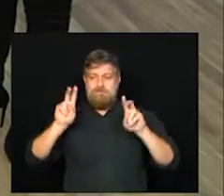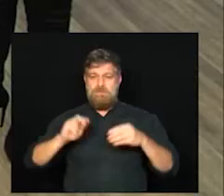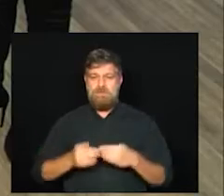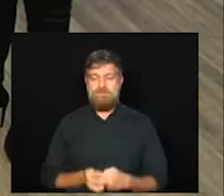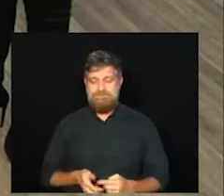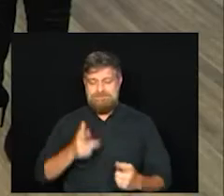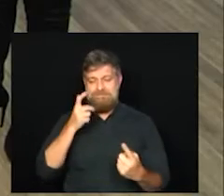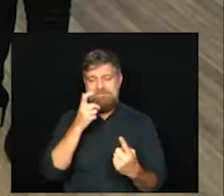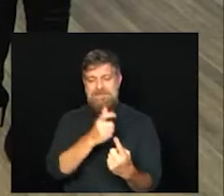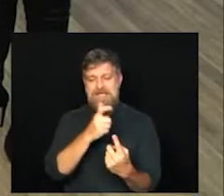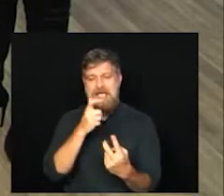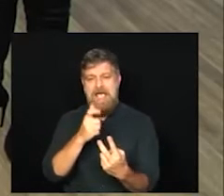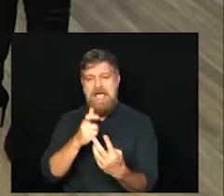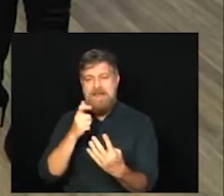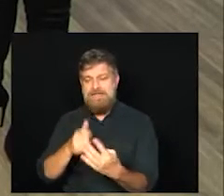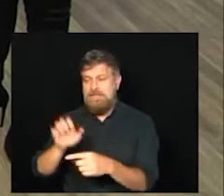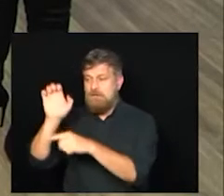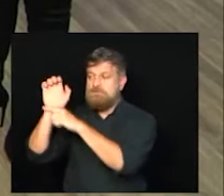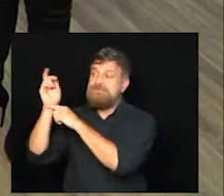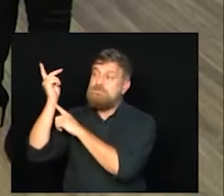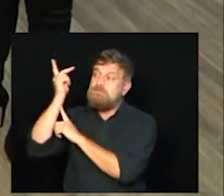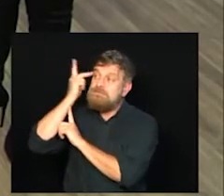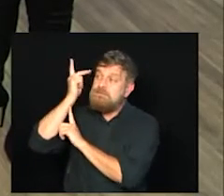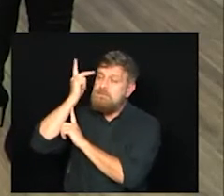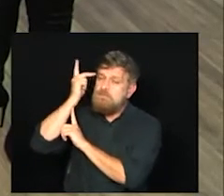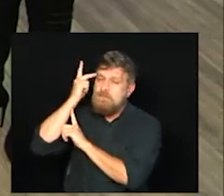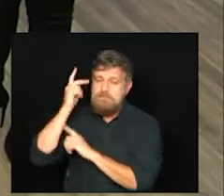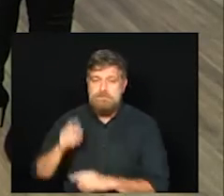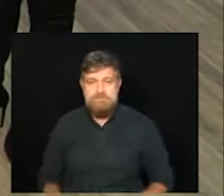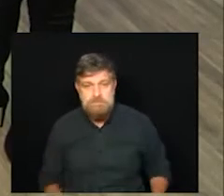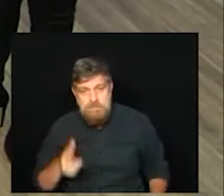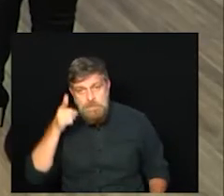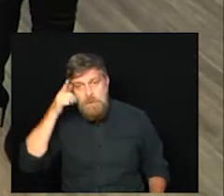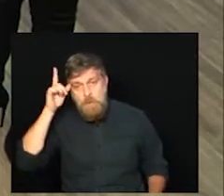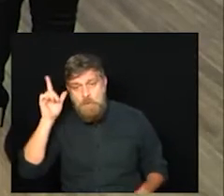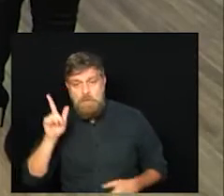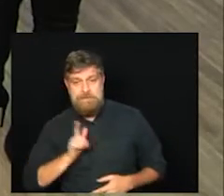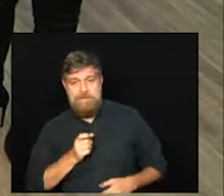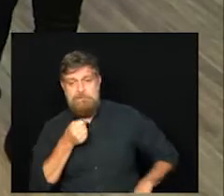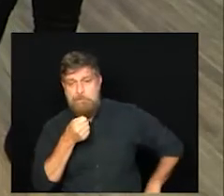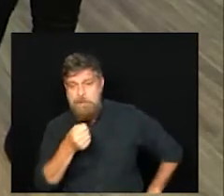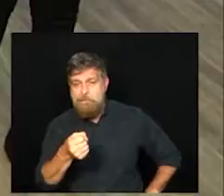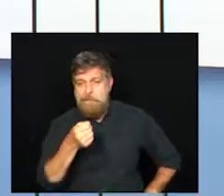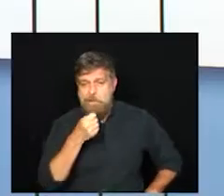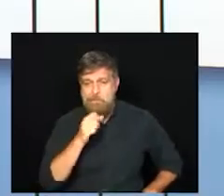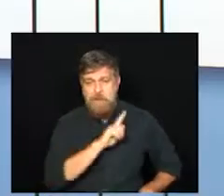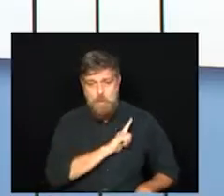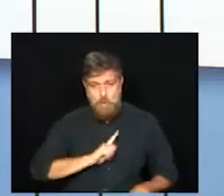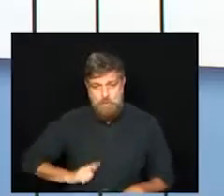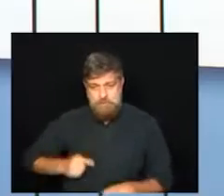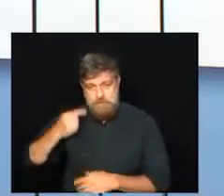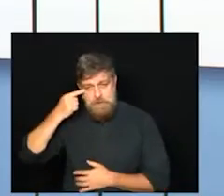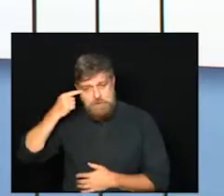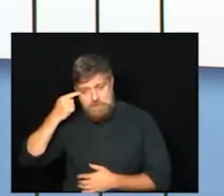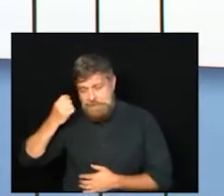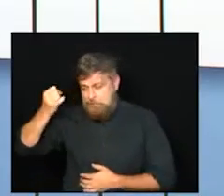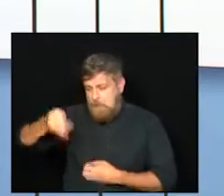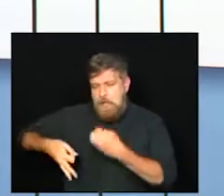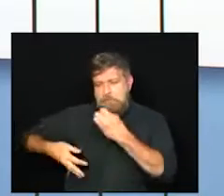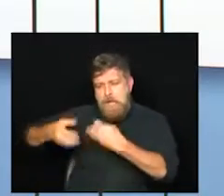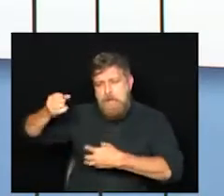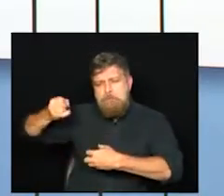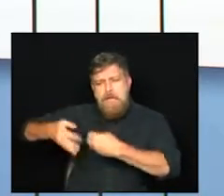de vacinação para o estado de São Paulo? Ontem nós tivemos uma coletiva do governo do estado falando sobre